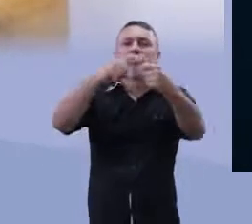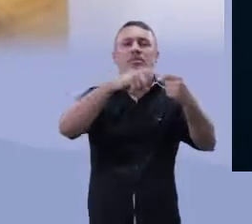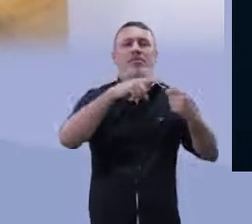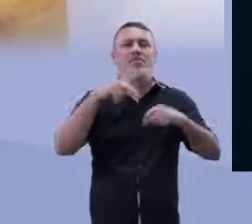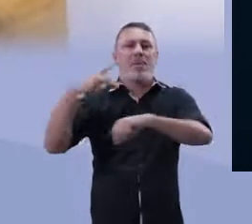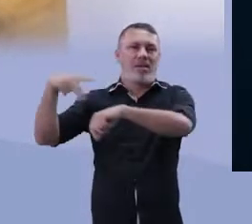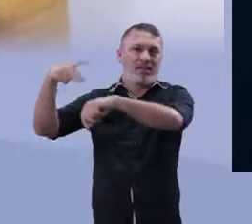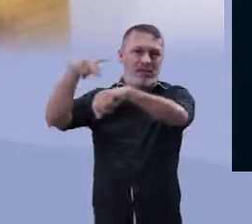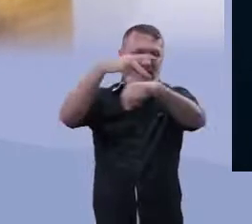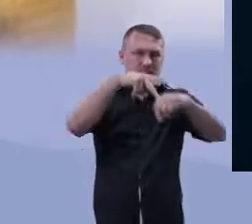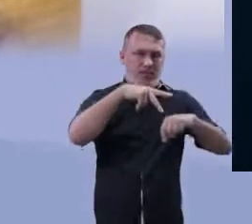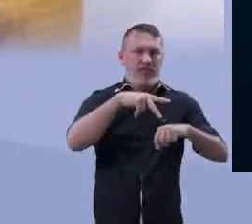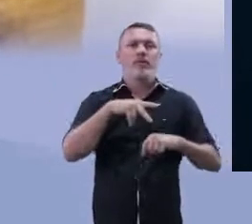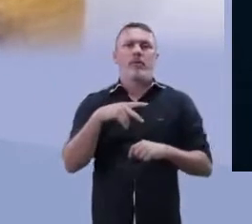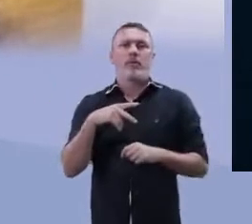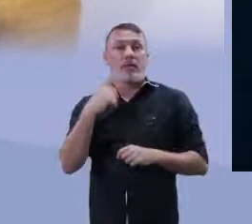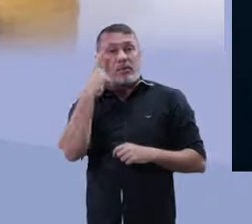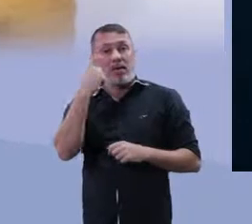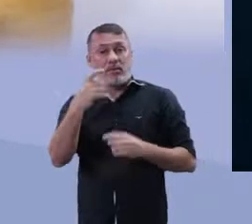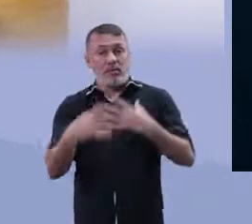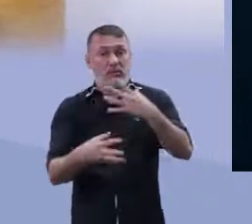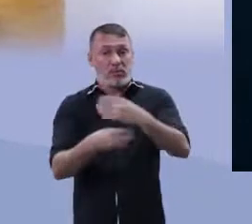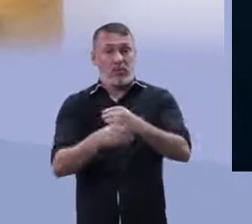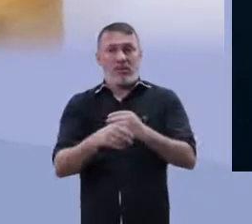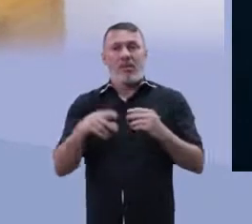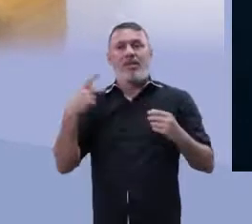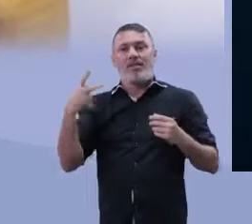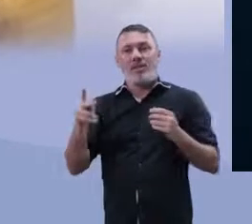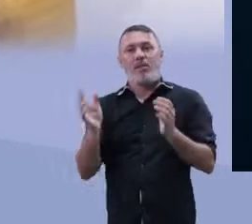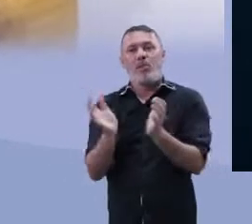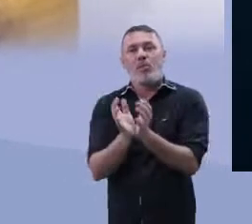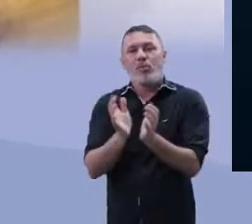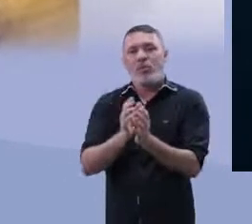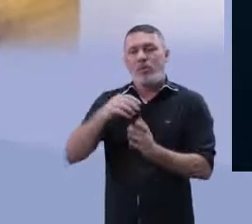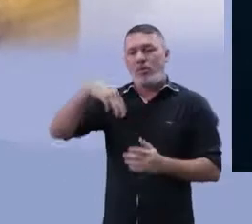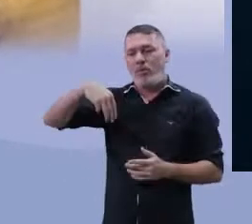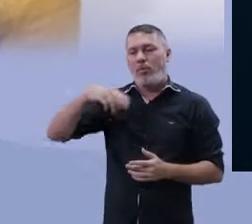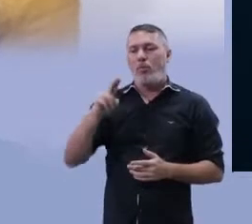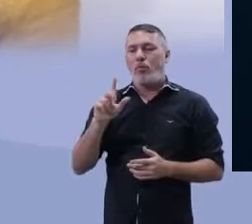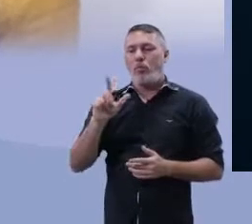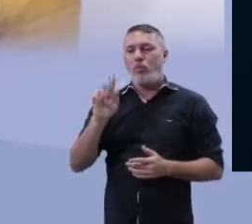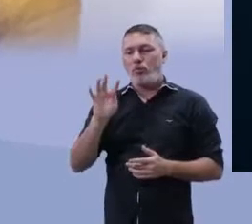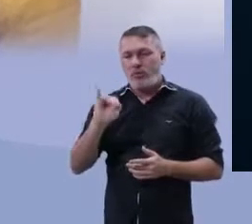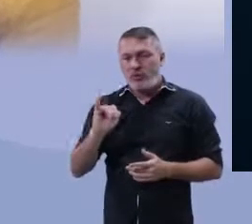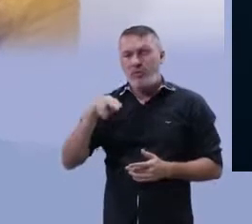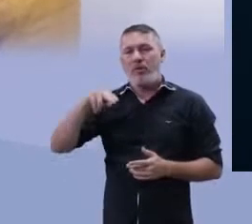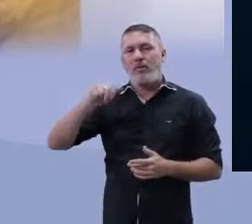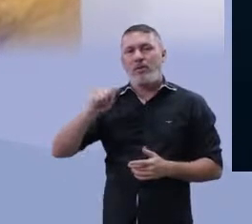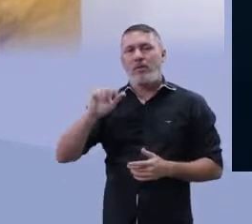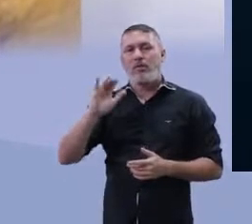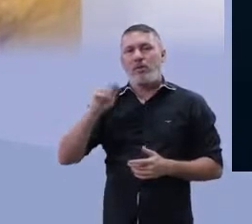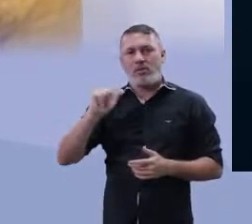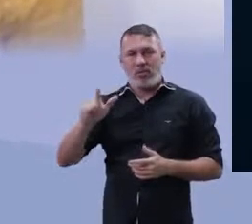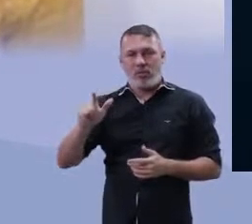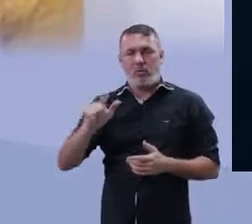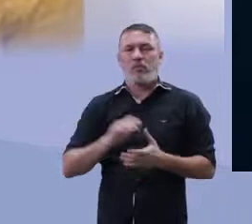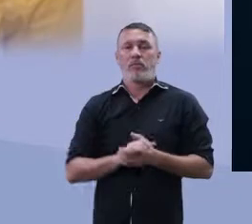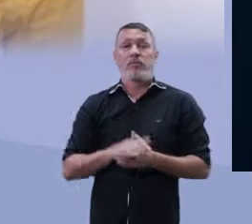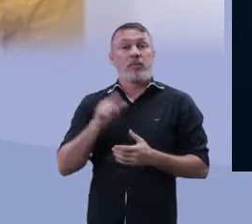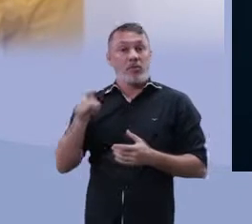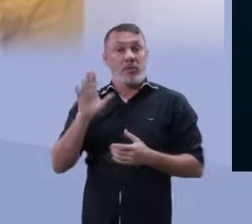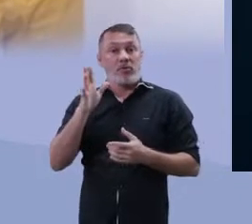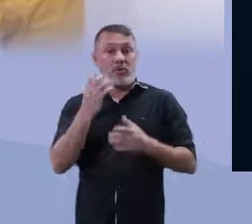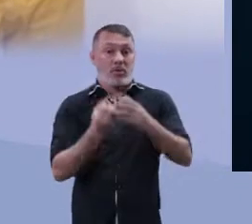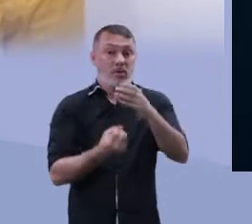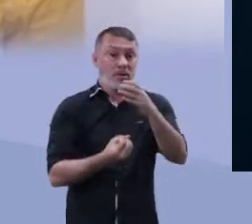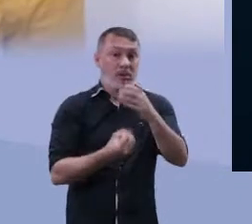coisa que é interessante, vale destacar, as multinacionais, é a seguinte, que as multinacionais, quando elas se